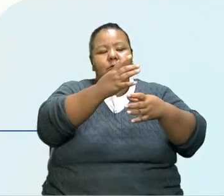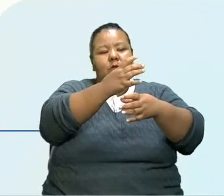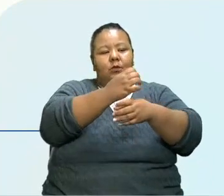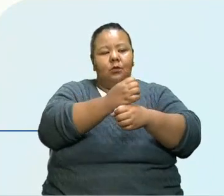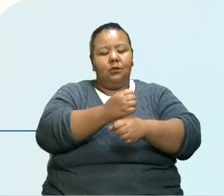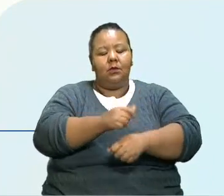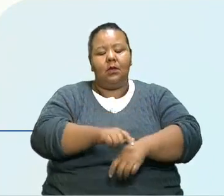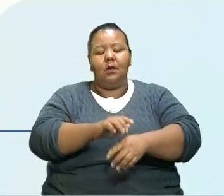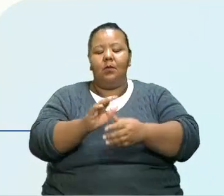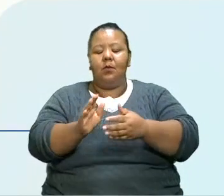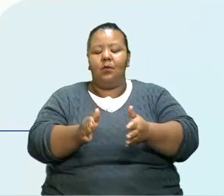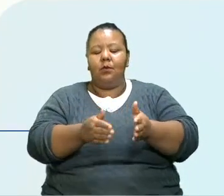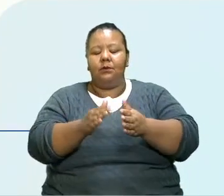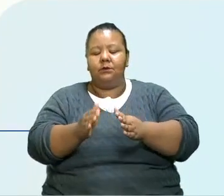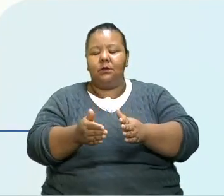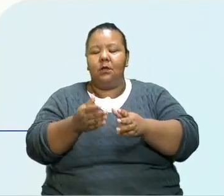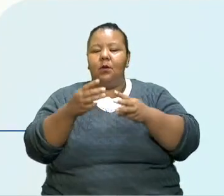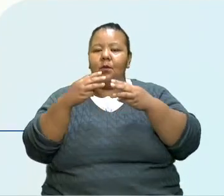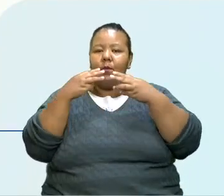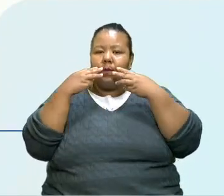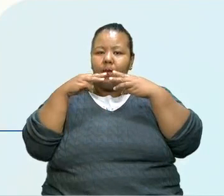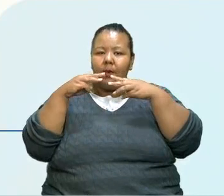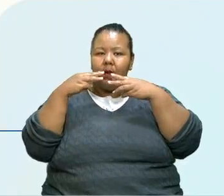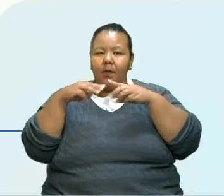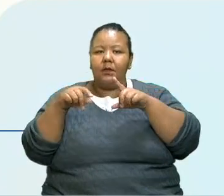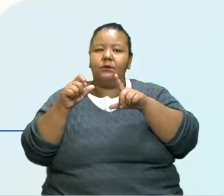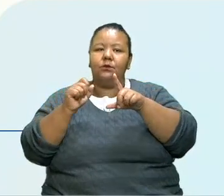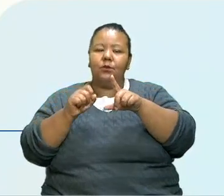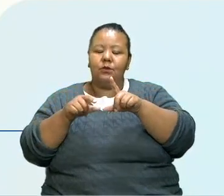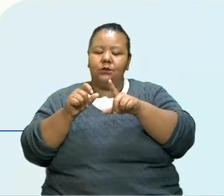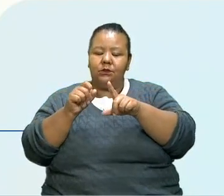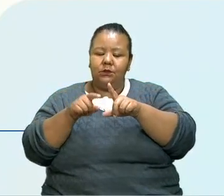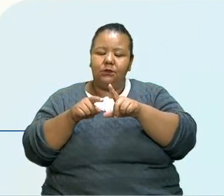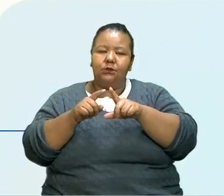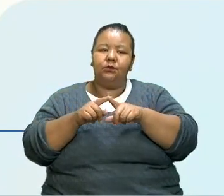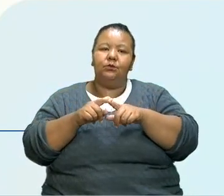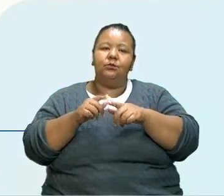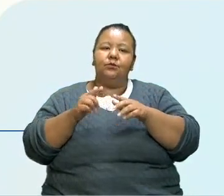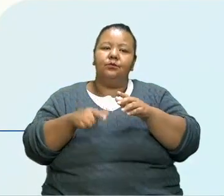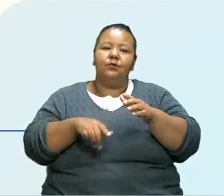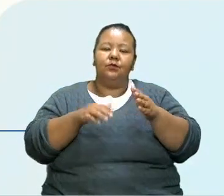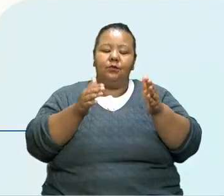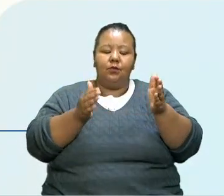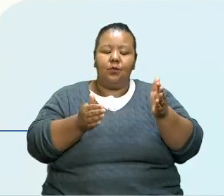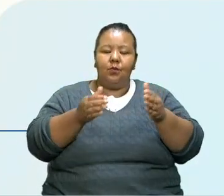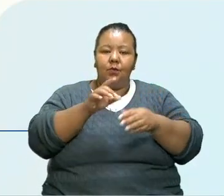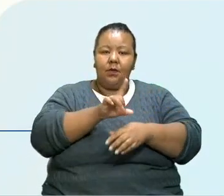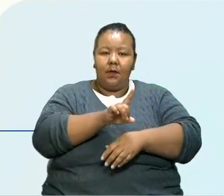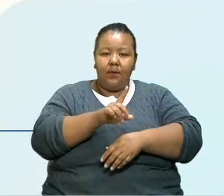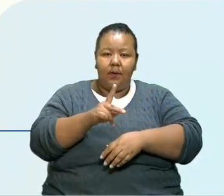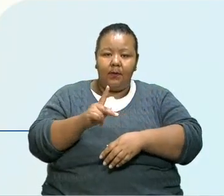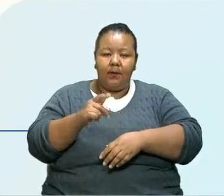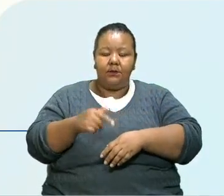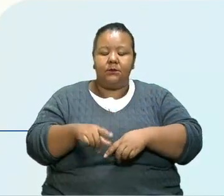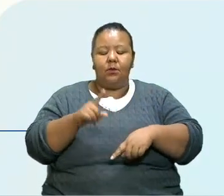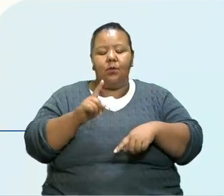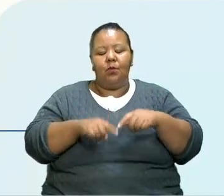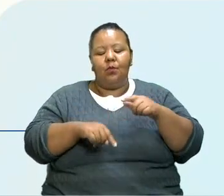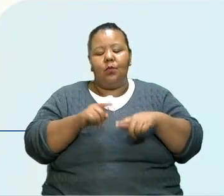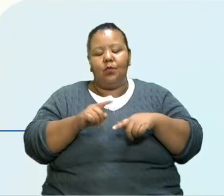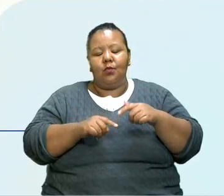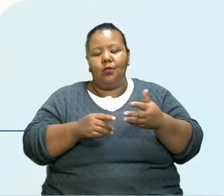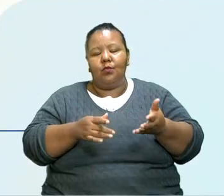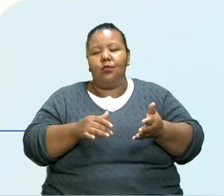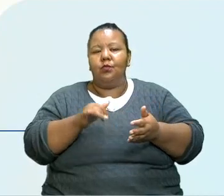produção, marketing, logística. Aquelas funções mais comuns de uma empresa. A departamentação por produto. Eu vou pegar por produto.